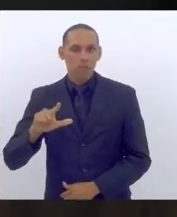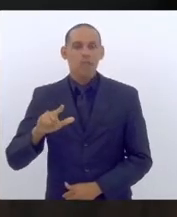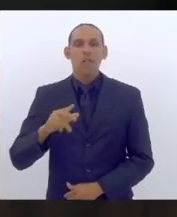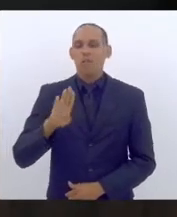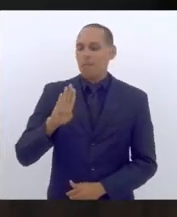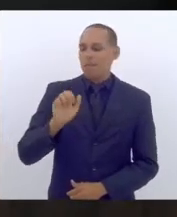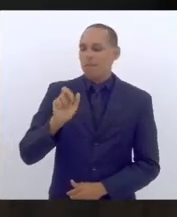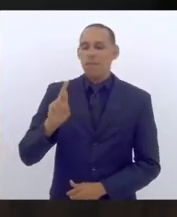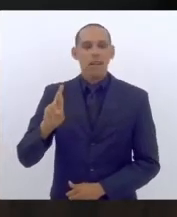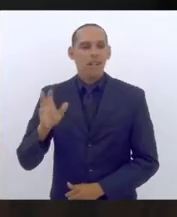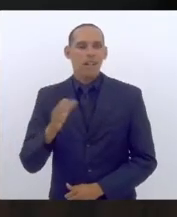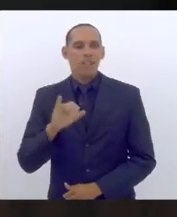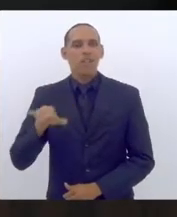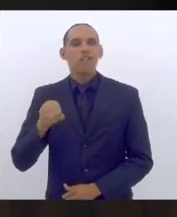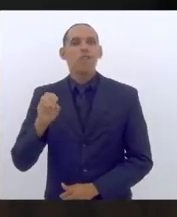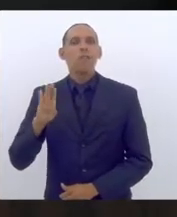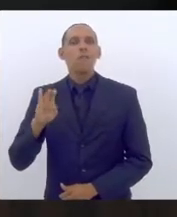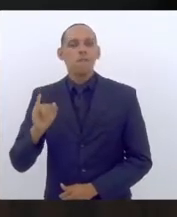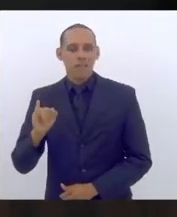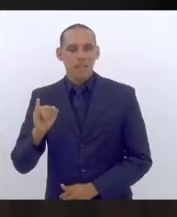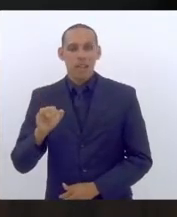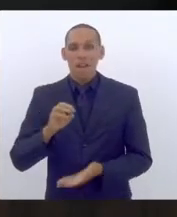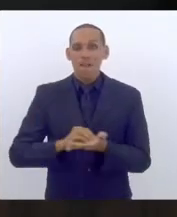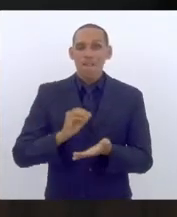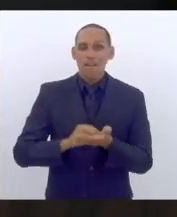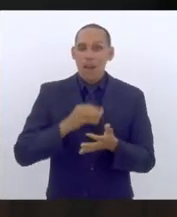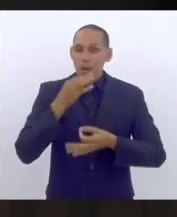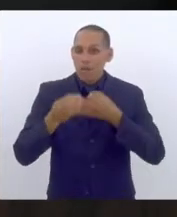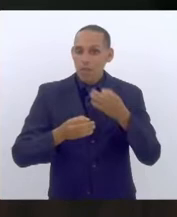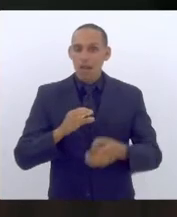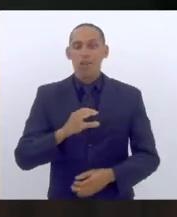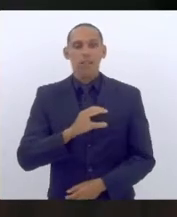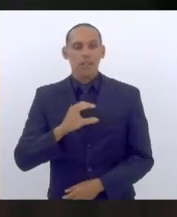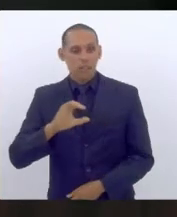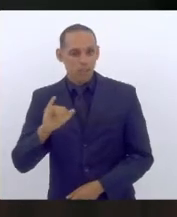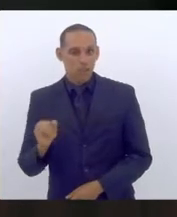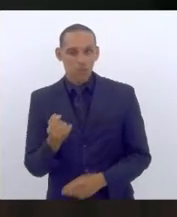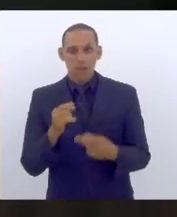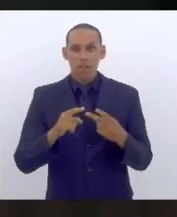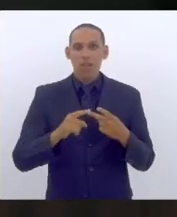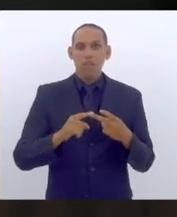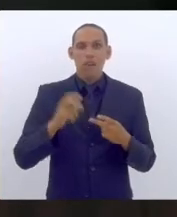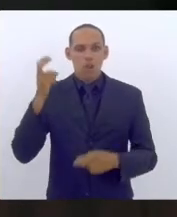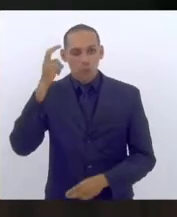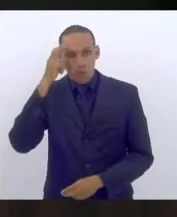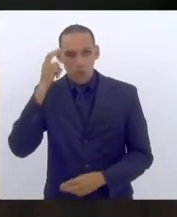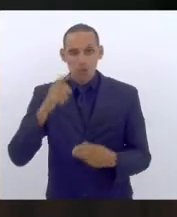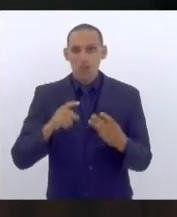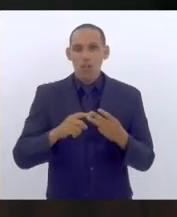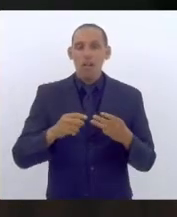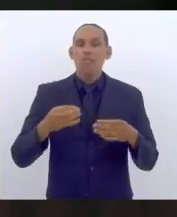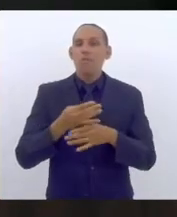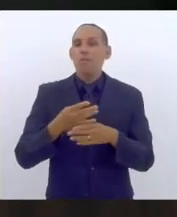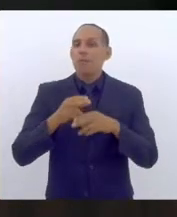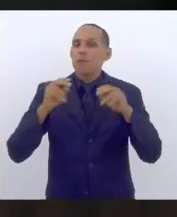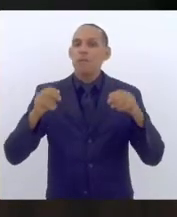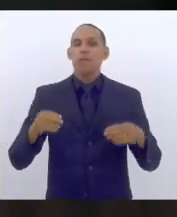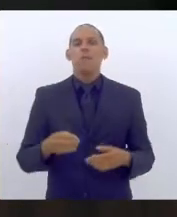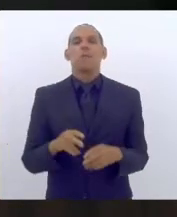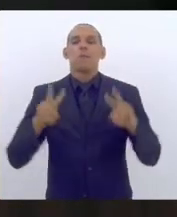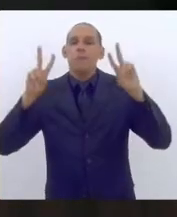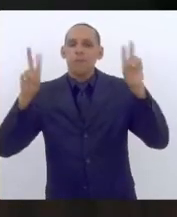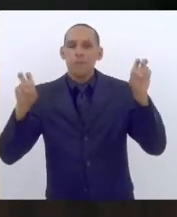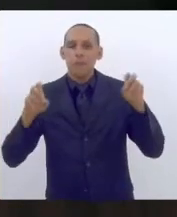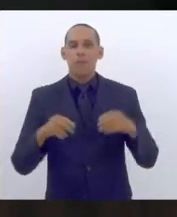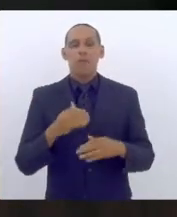Jobim vendendo de pareceres das comissões quais são Justiça cultura de assuntos municipais e desenvolvimento Regional